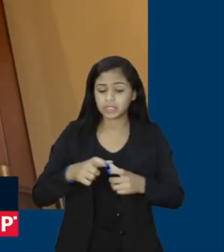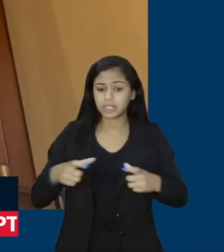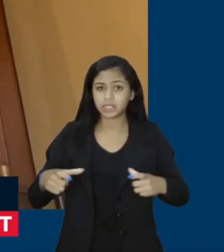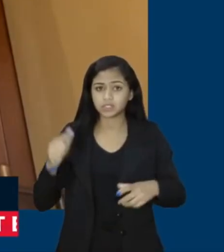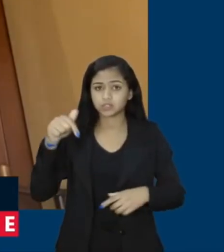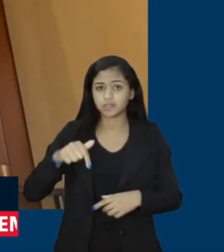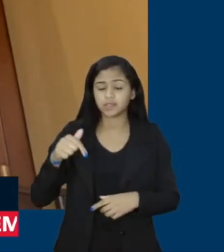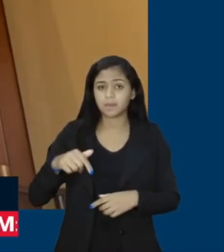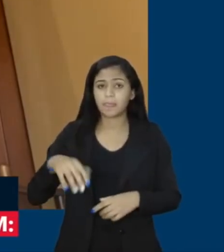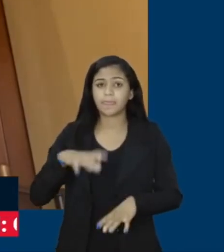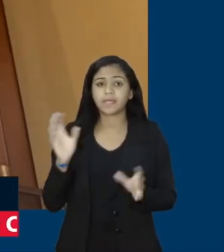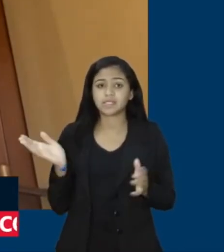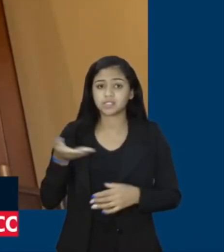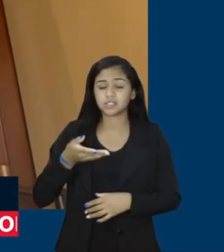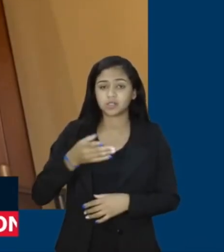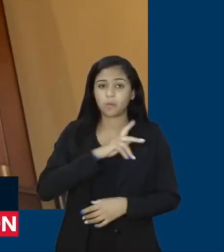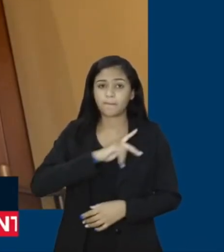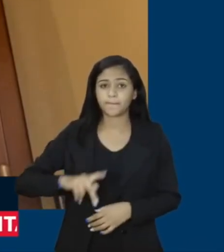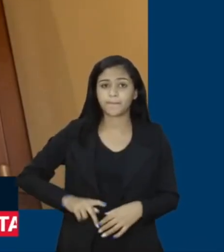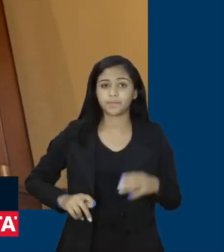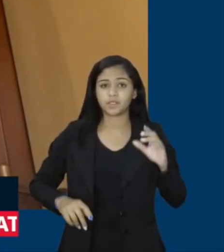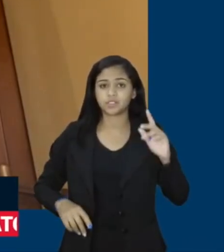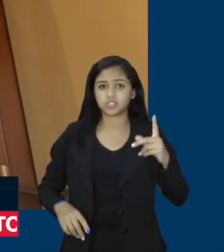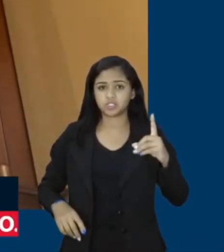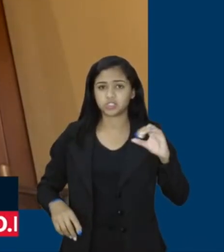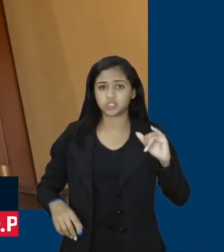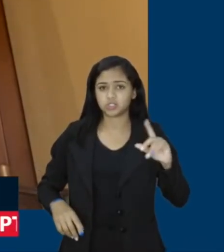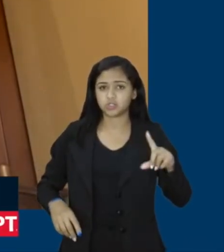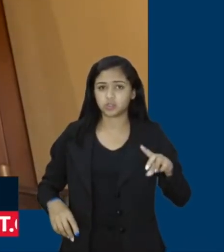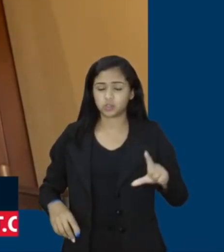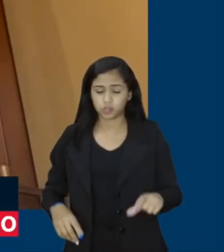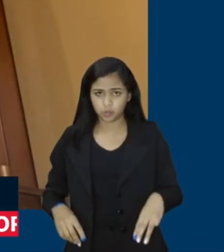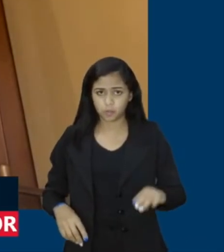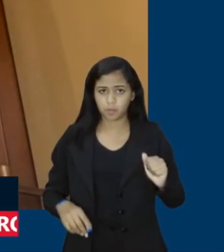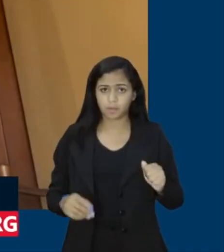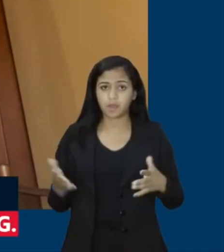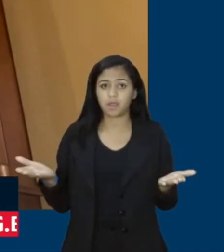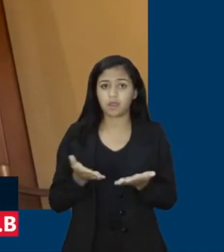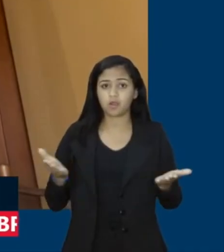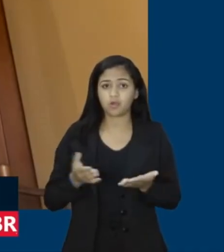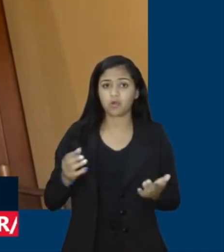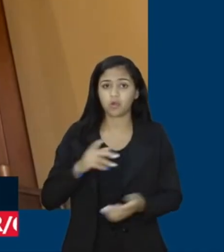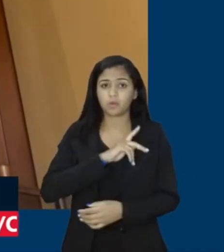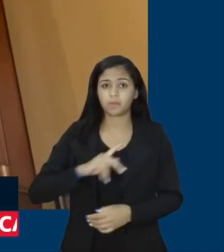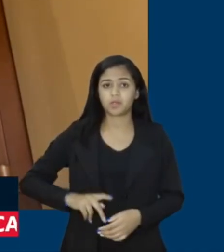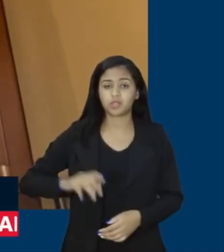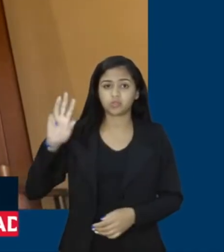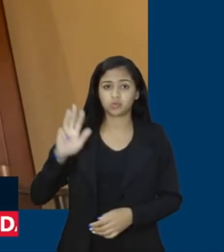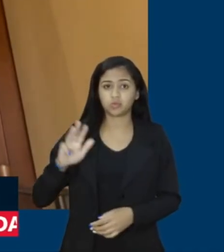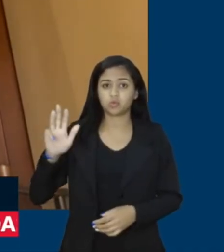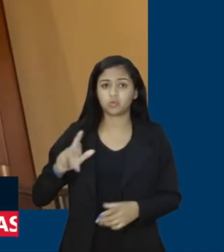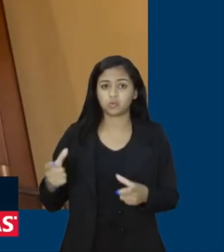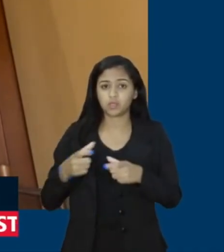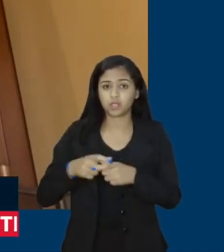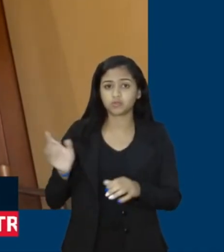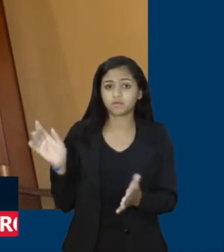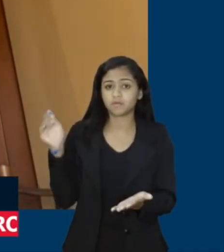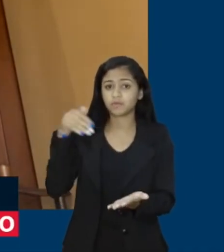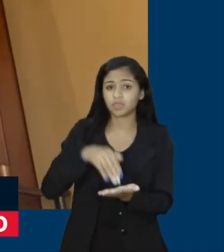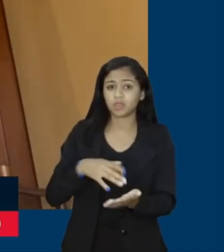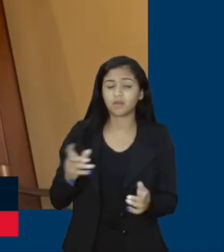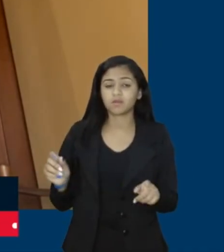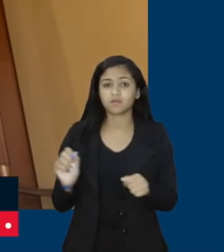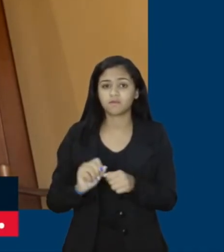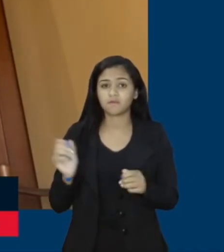presidenta Dilma, na outra etapa do PAC, e agora o presidente Lula acerta, né, quando coloca o trecho final que falta. De um total